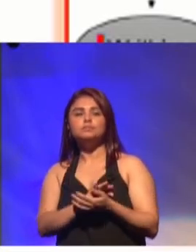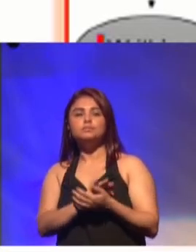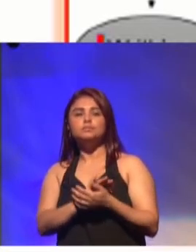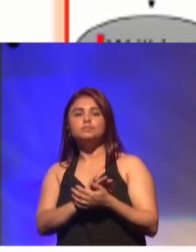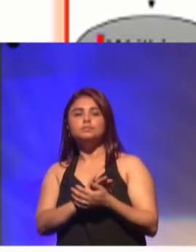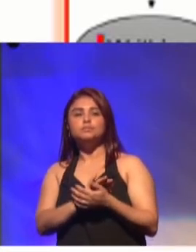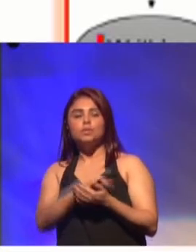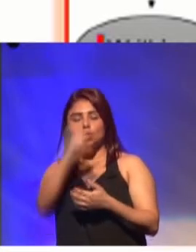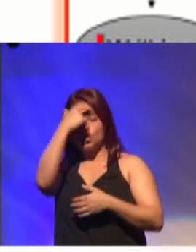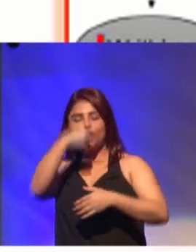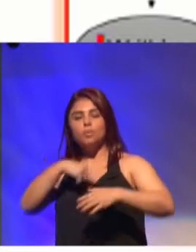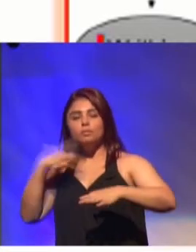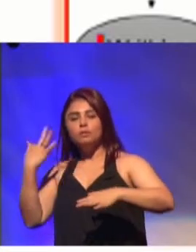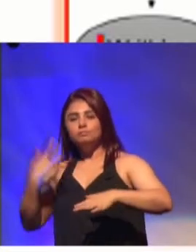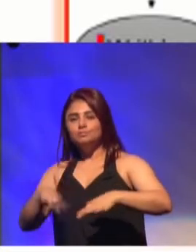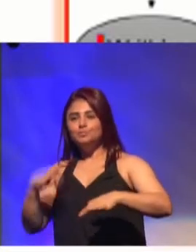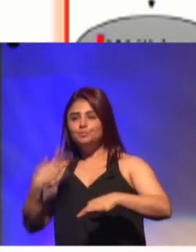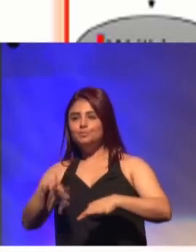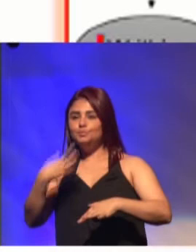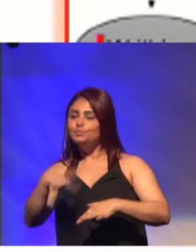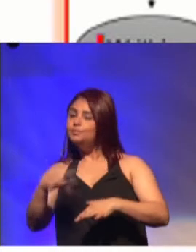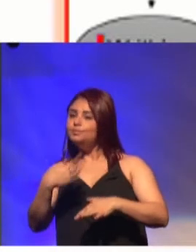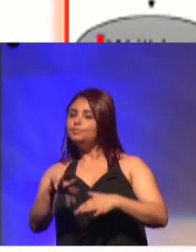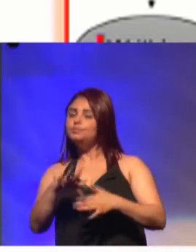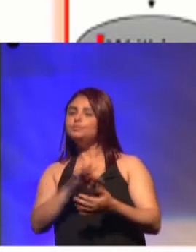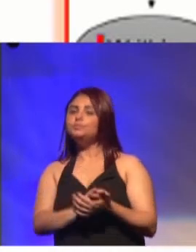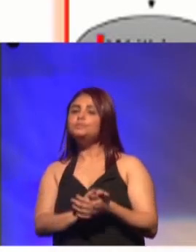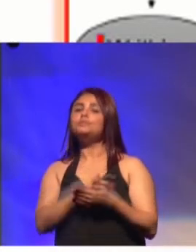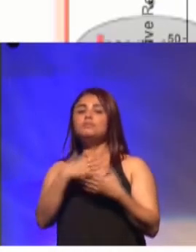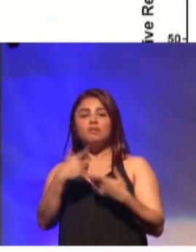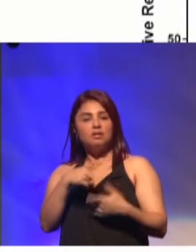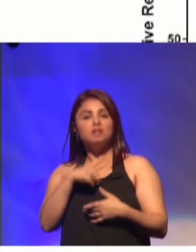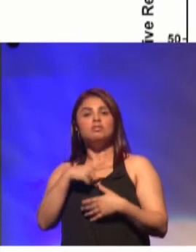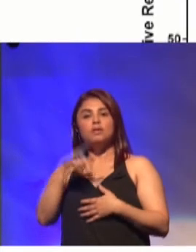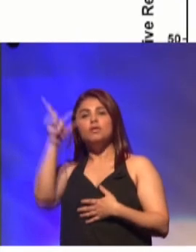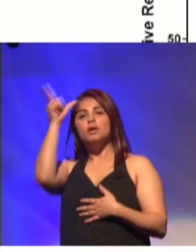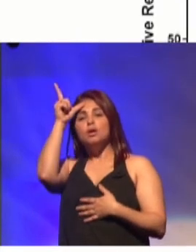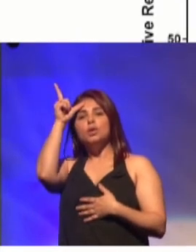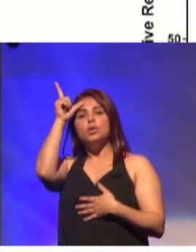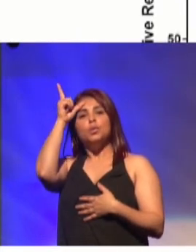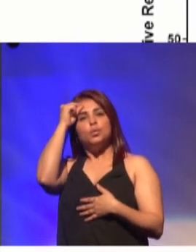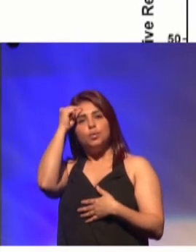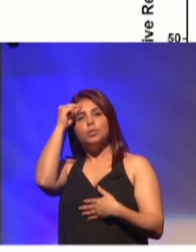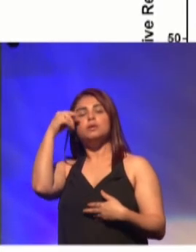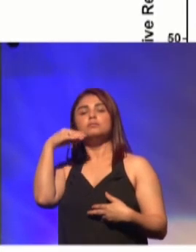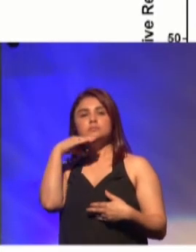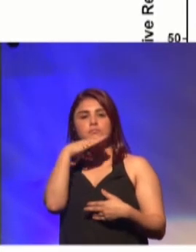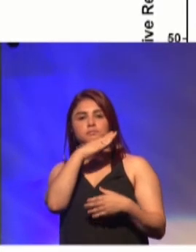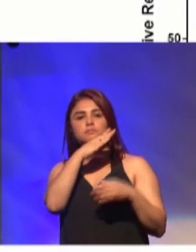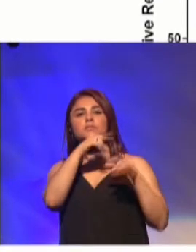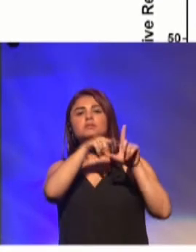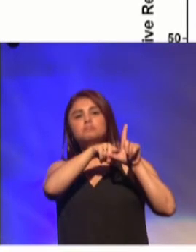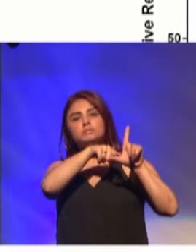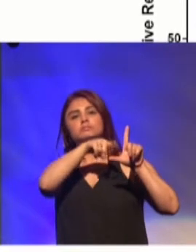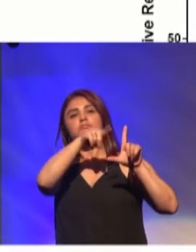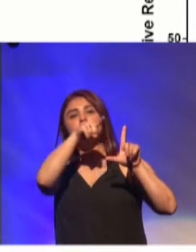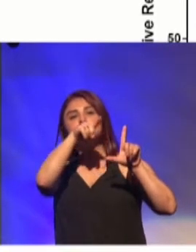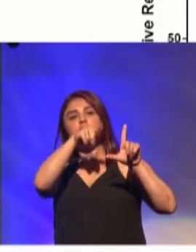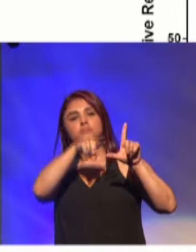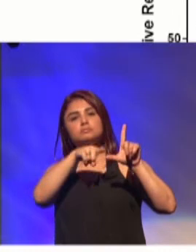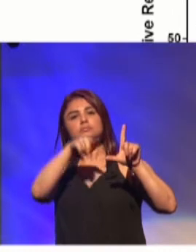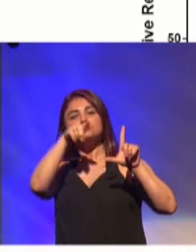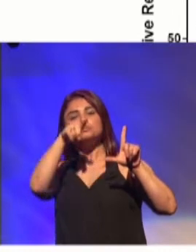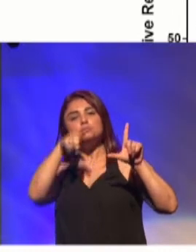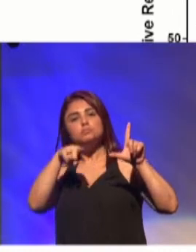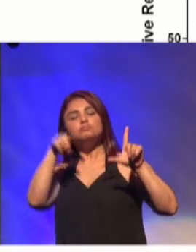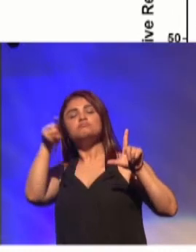o comportamento de dor. Tá? Ou seja, houve um alívio e vocês vão ver aqui nos gráficos